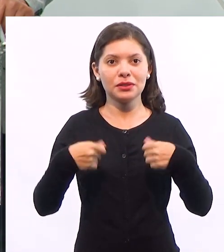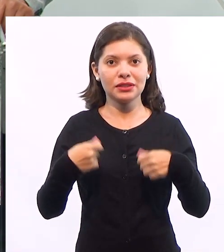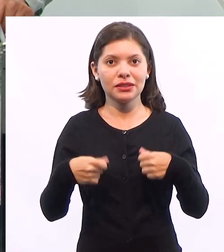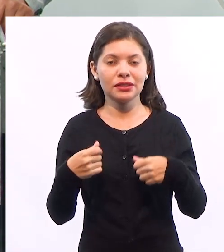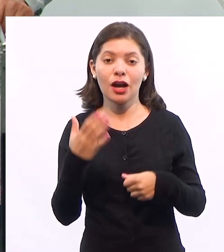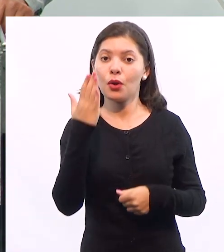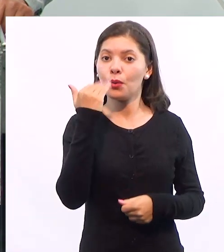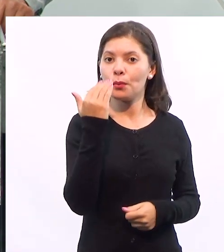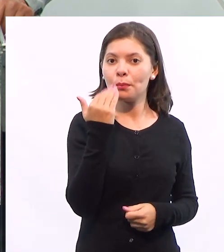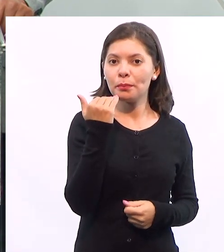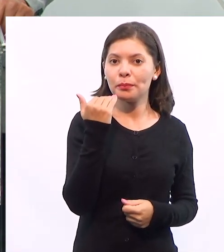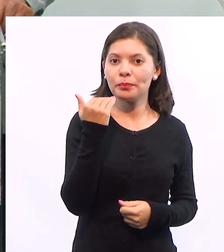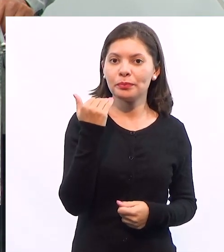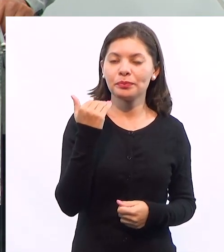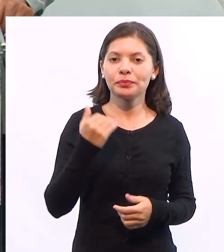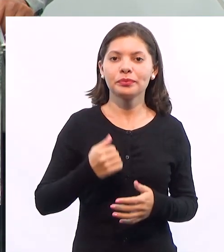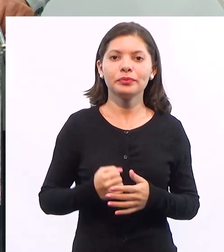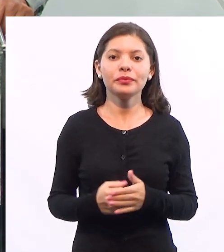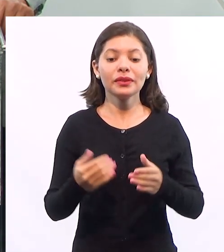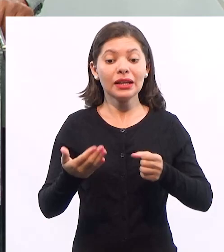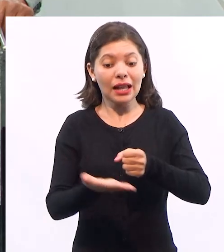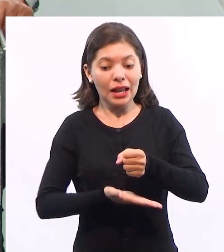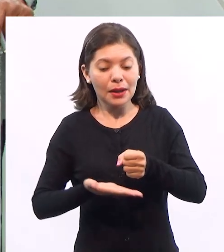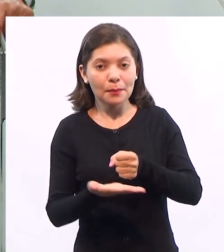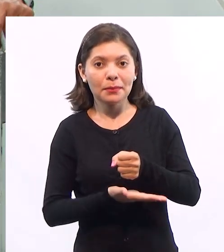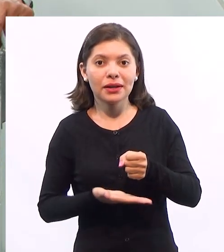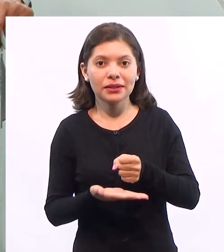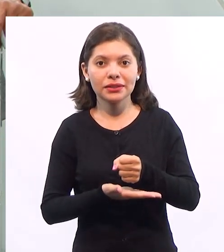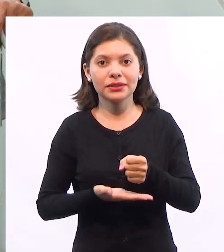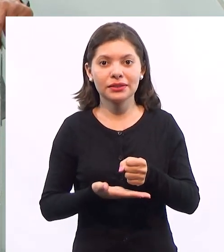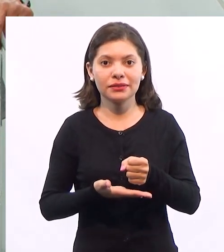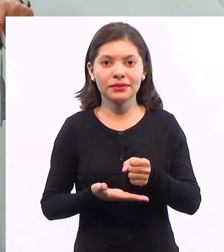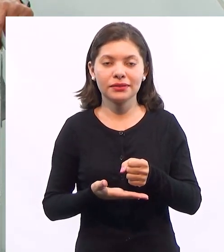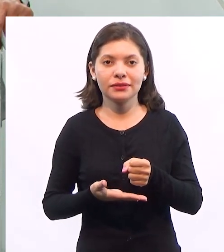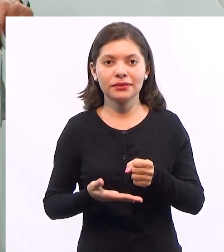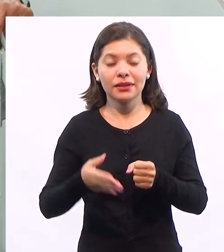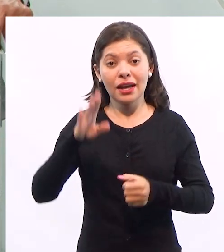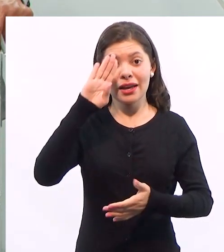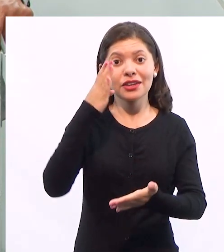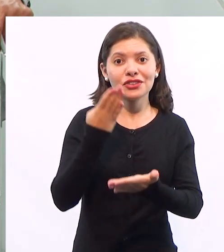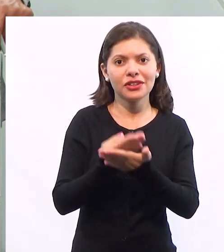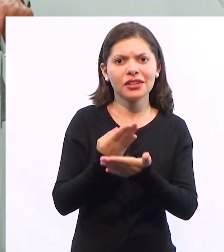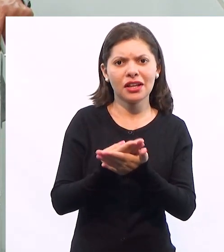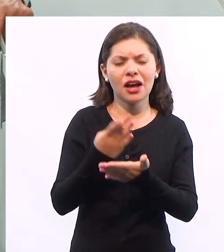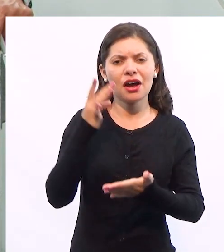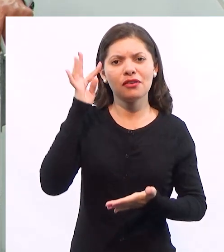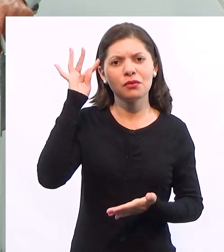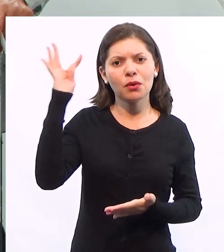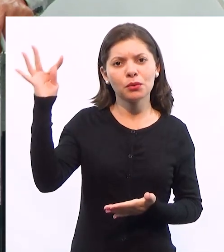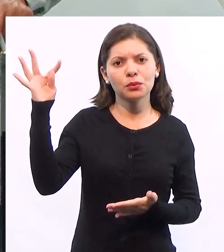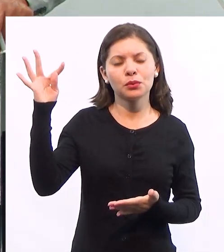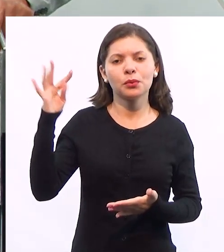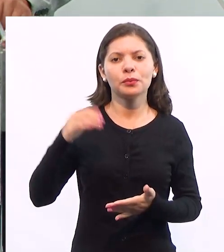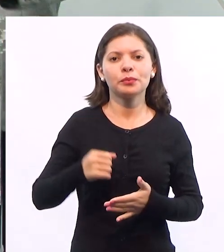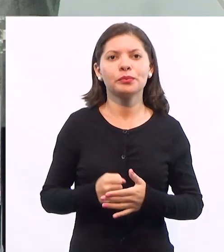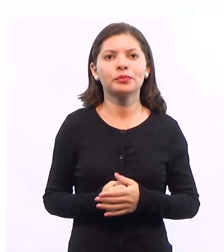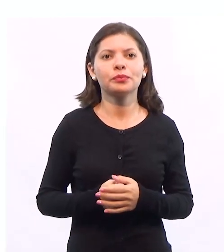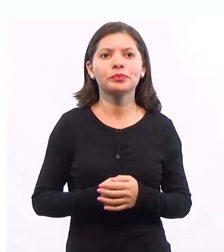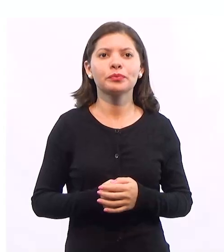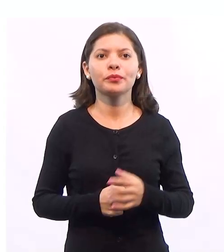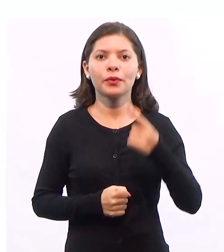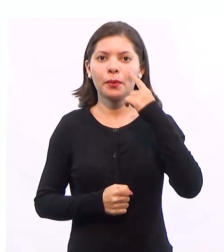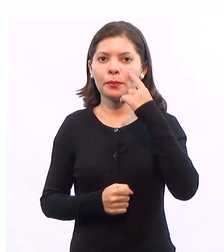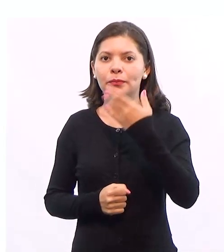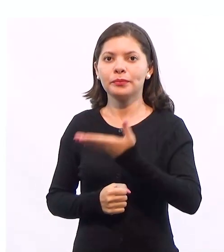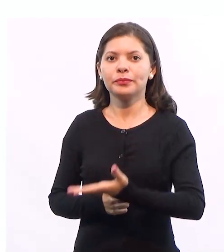comida. Né? Tá lá embaixo. E Maslow acreditava nisso, tá? Quando ele criou a sua pirâmide hierárquica, tá bom? Olha aqui, ó.